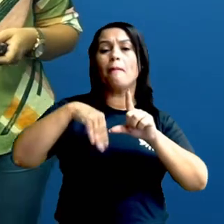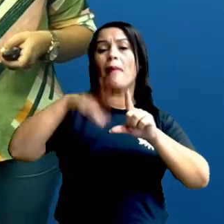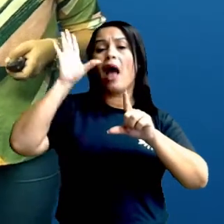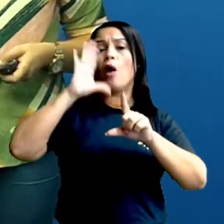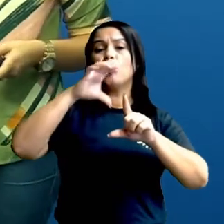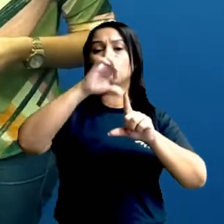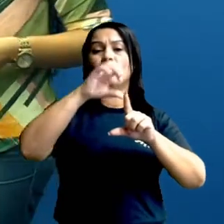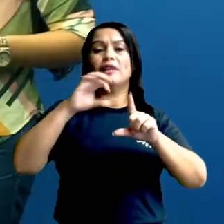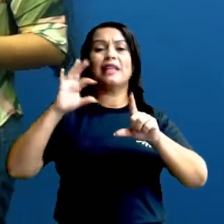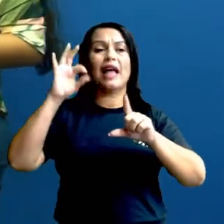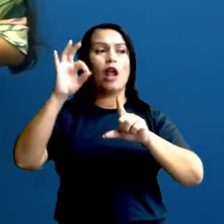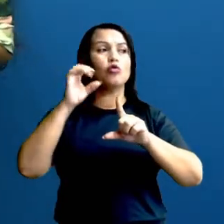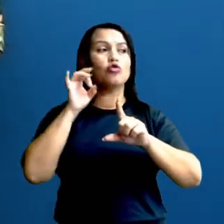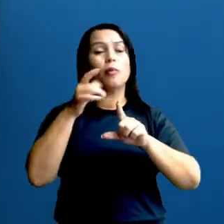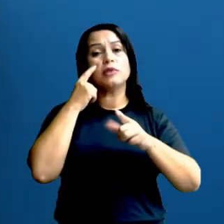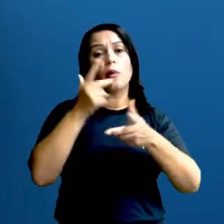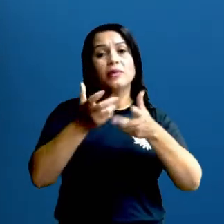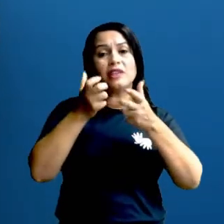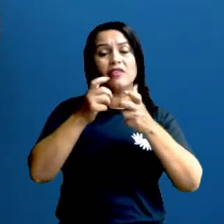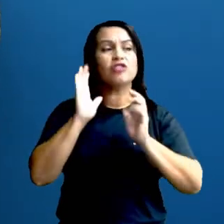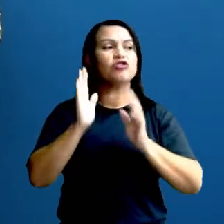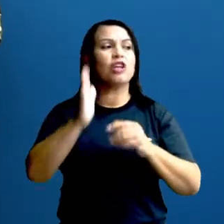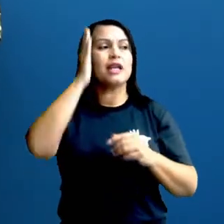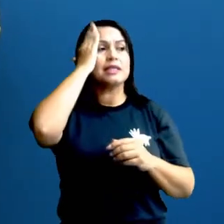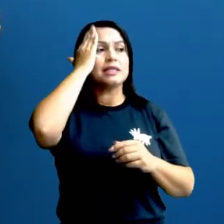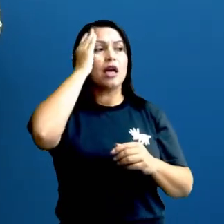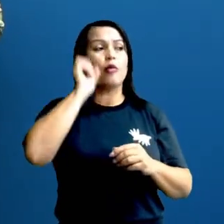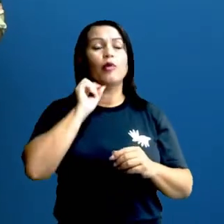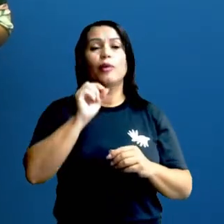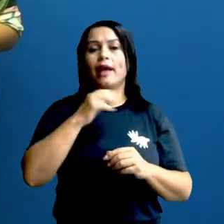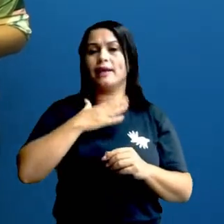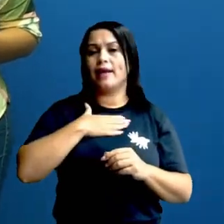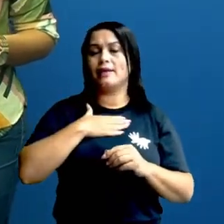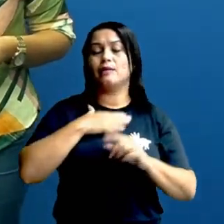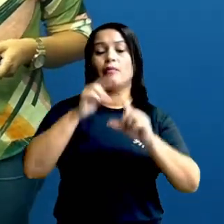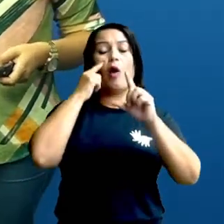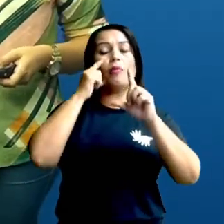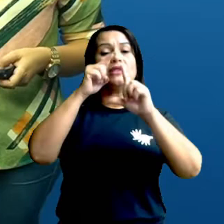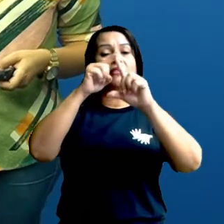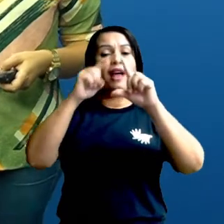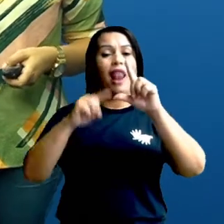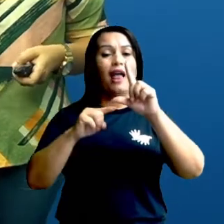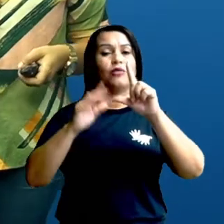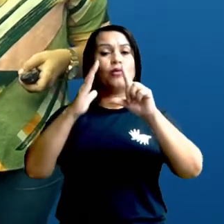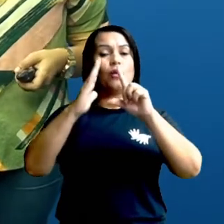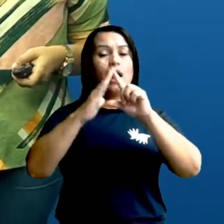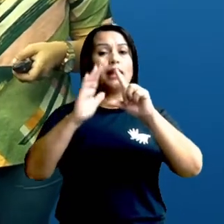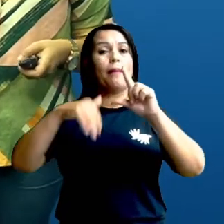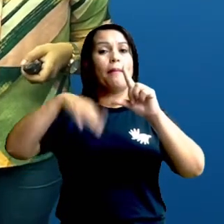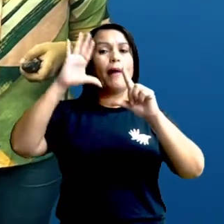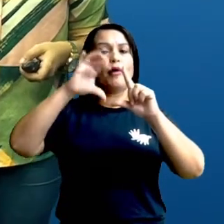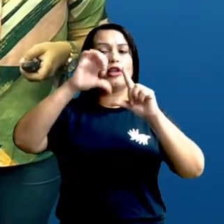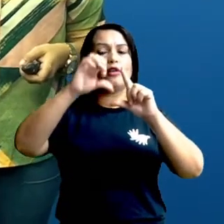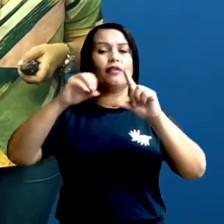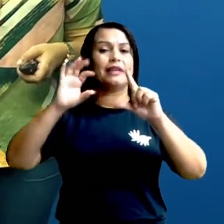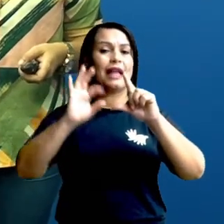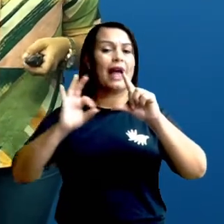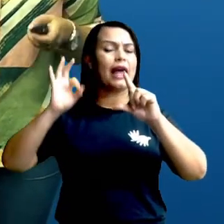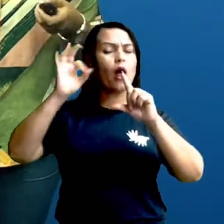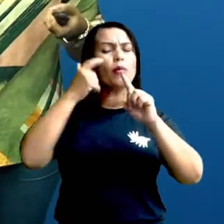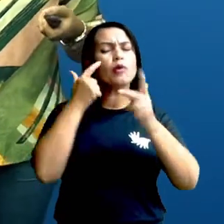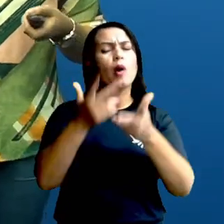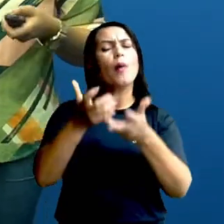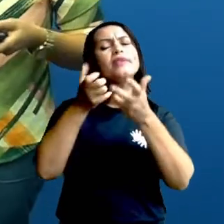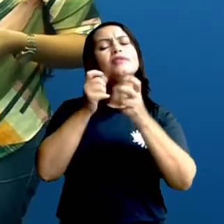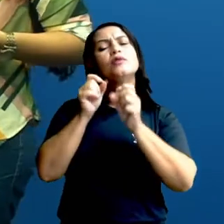só ao observar né a gente já sabe o que esse meu lado aqui é maior do que 90 graus não é verdade porque porque eu tô